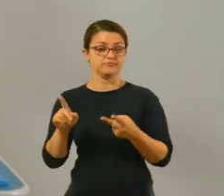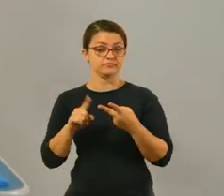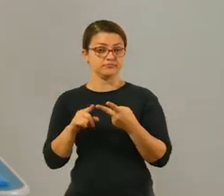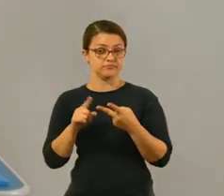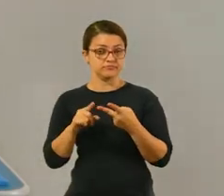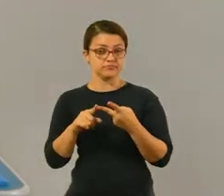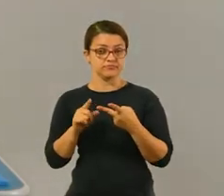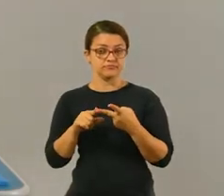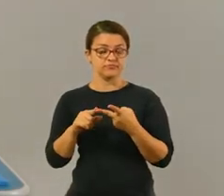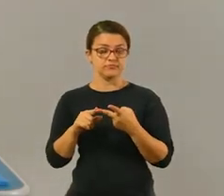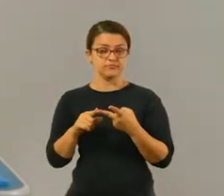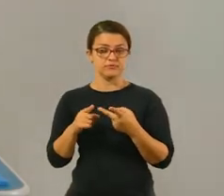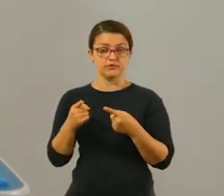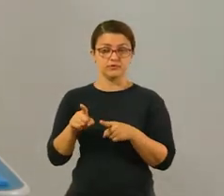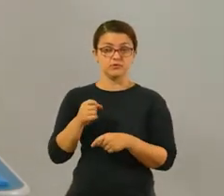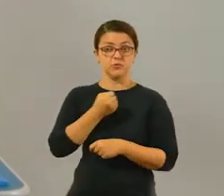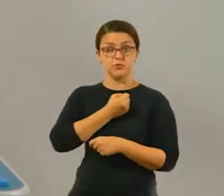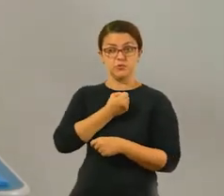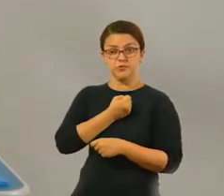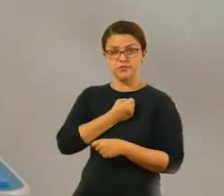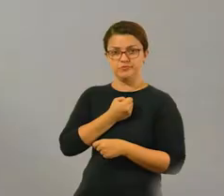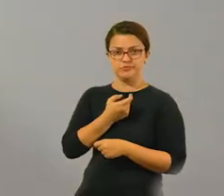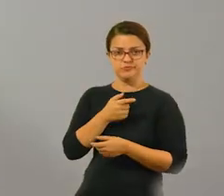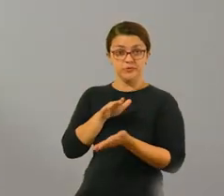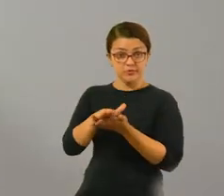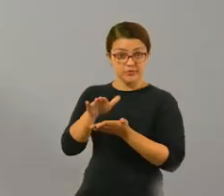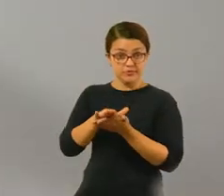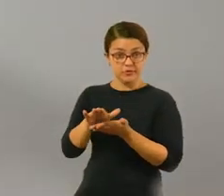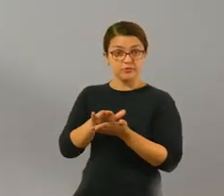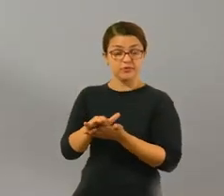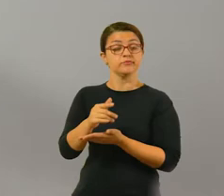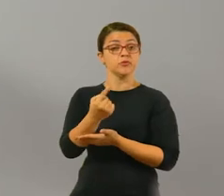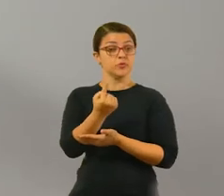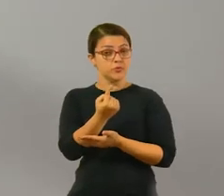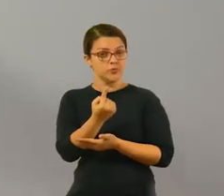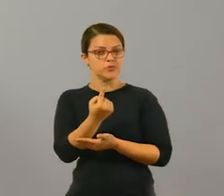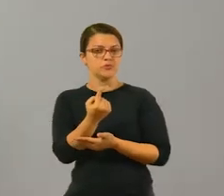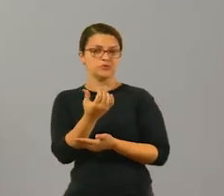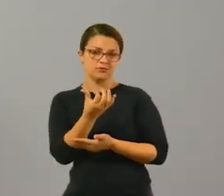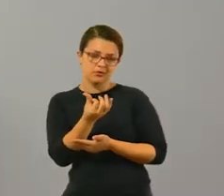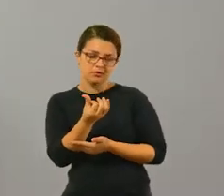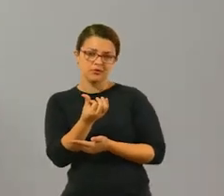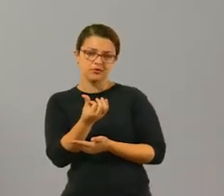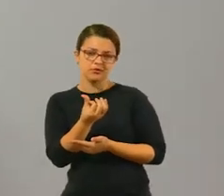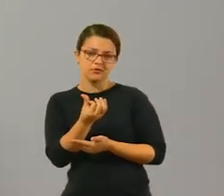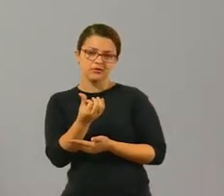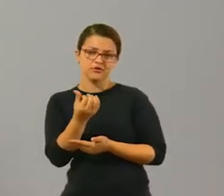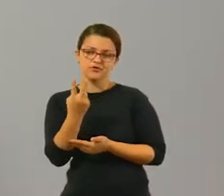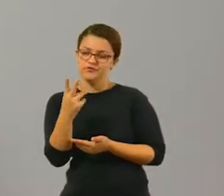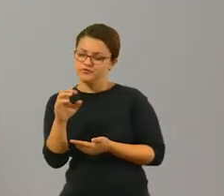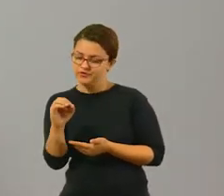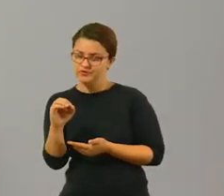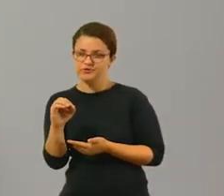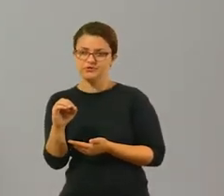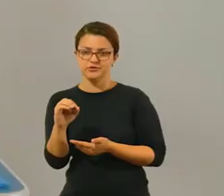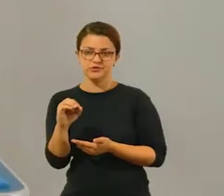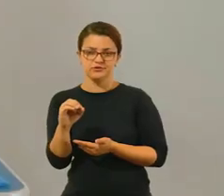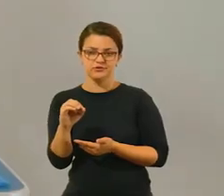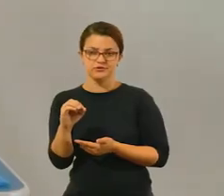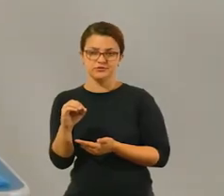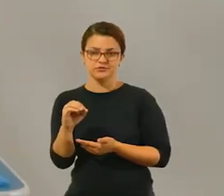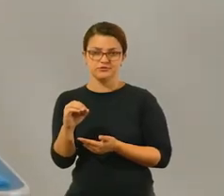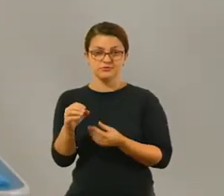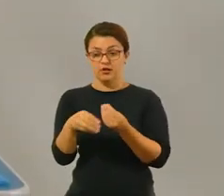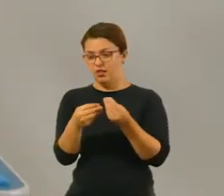E um outro desafio, qual que é? Eu imprimi aqui alguns números. Por exemplo, número 1, número 6,